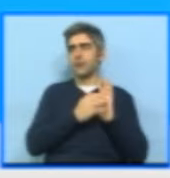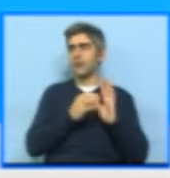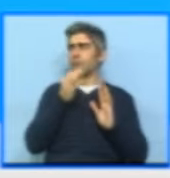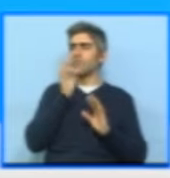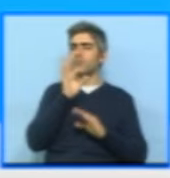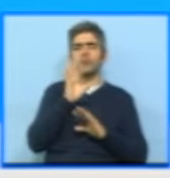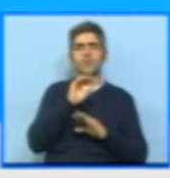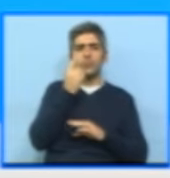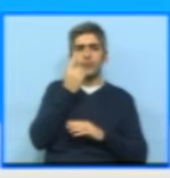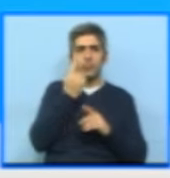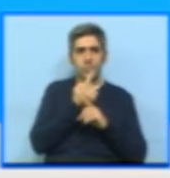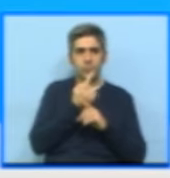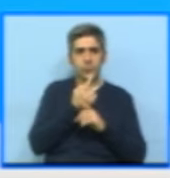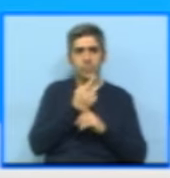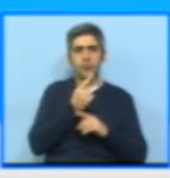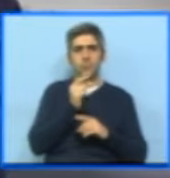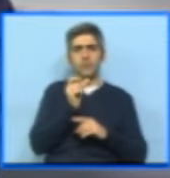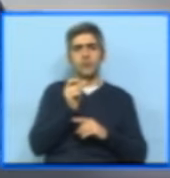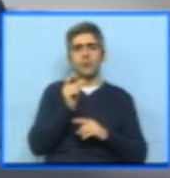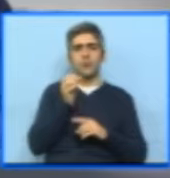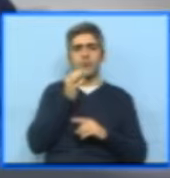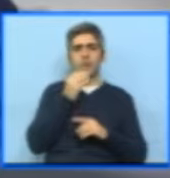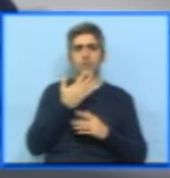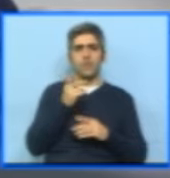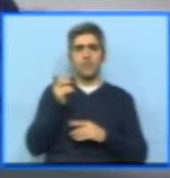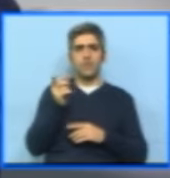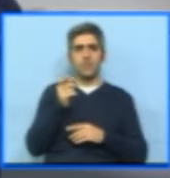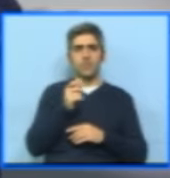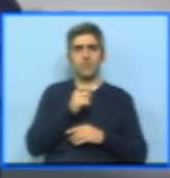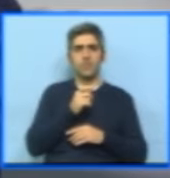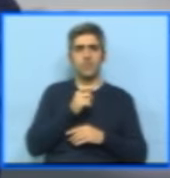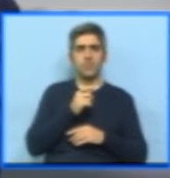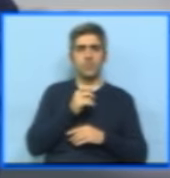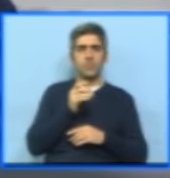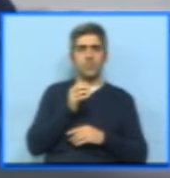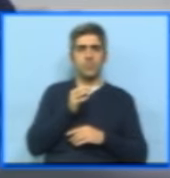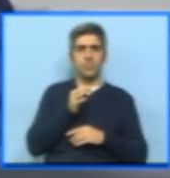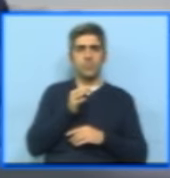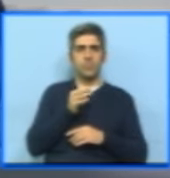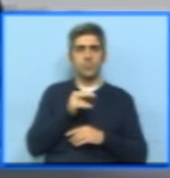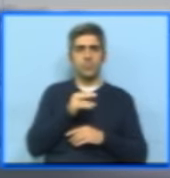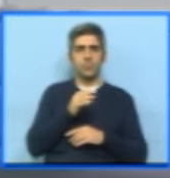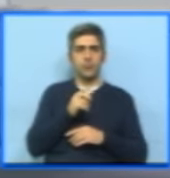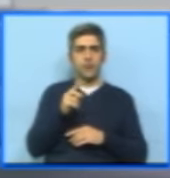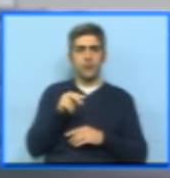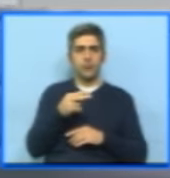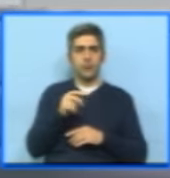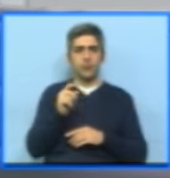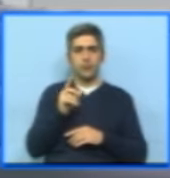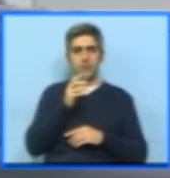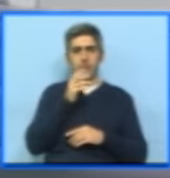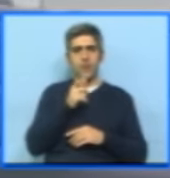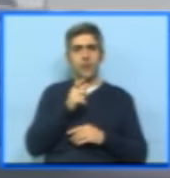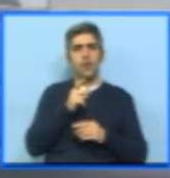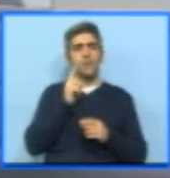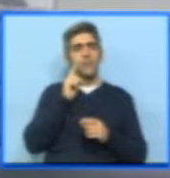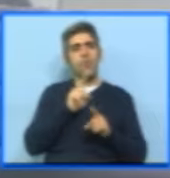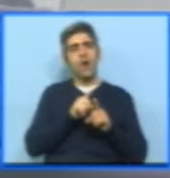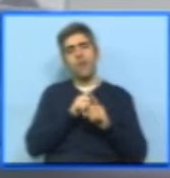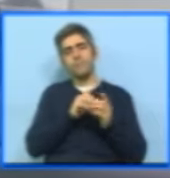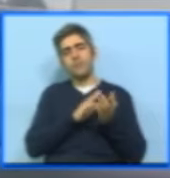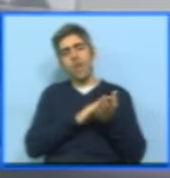aqui uma coisa, e é pegar uma expressão que foi dita aqui pelo Frei José Nunes, não foi hoje, mas é o posto-se à prova. Eu acho que